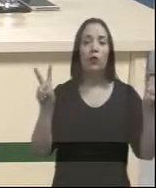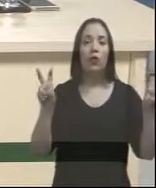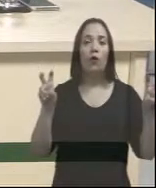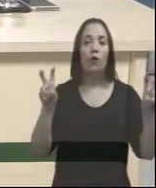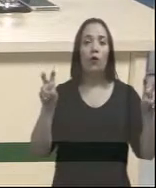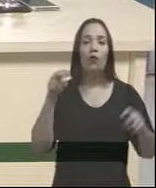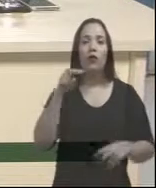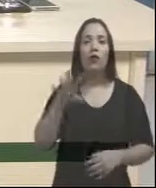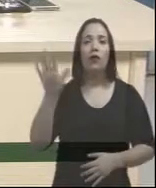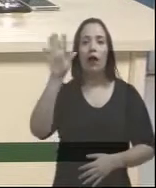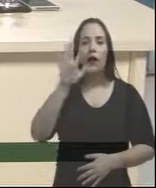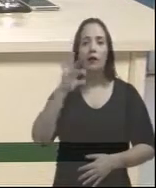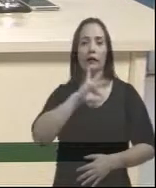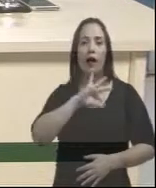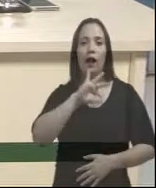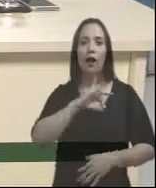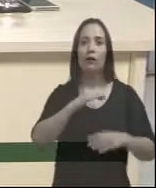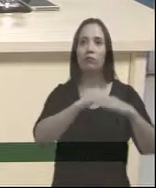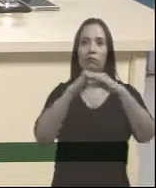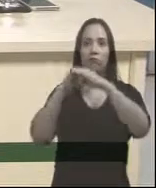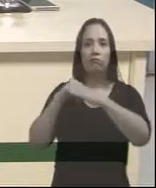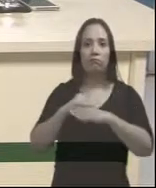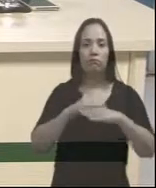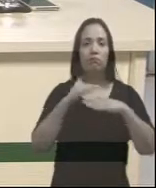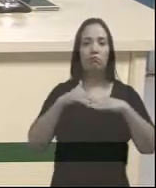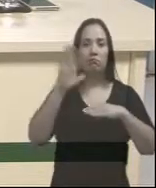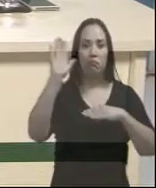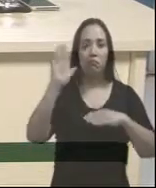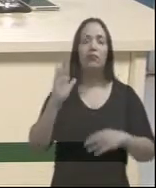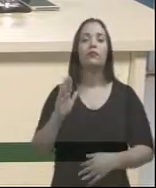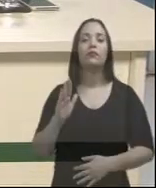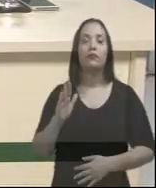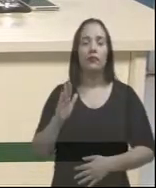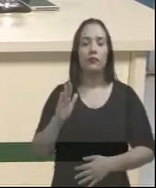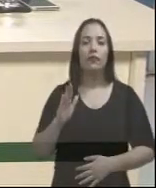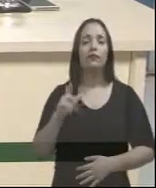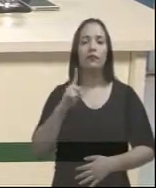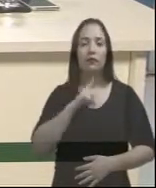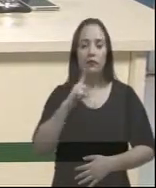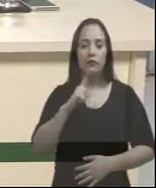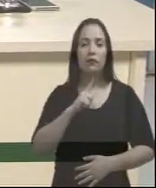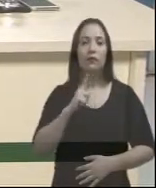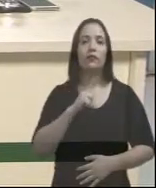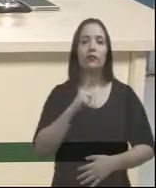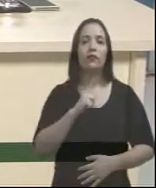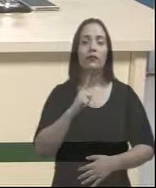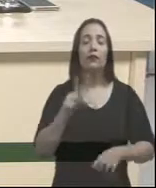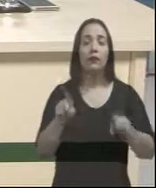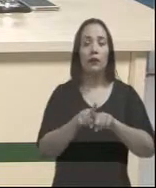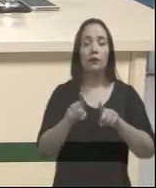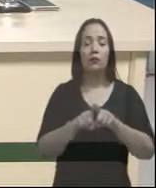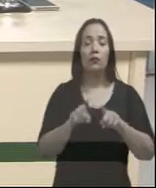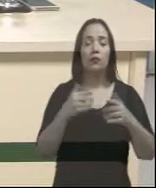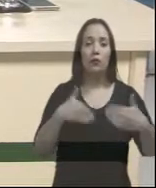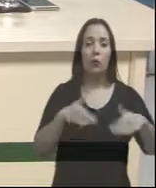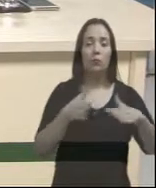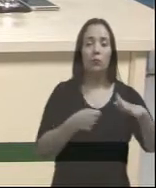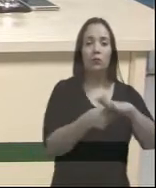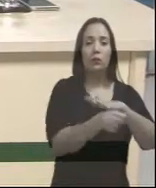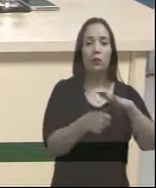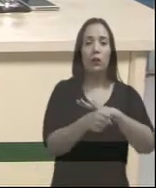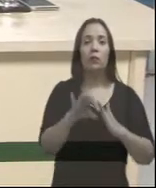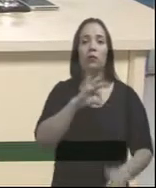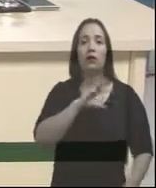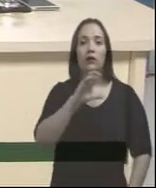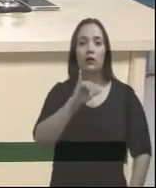nível do Nordeste, né? A média do Nordeste. A média do Nordeste. A média do Nordeste, deu todas as promoções, pagou, contratou, só policial civil,